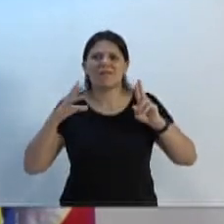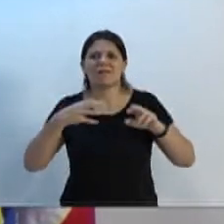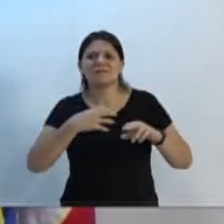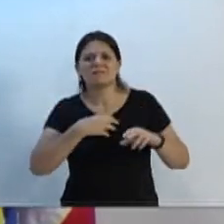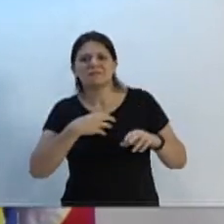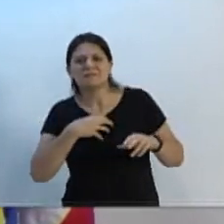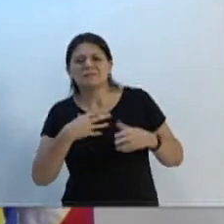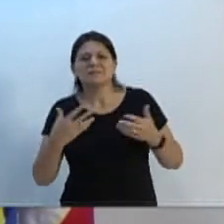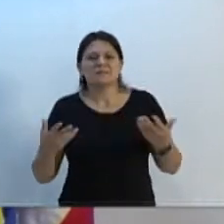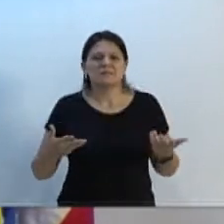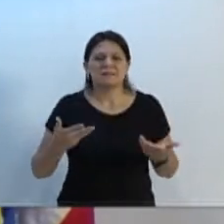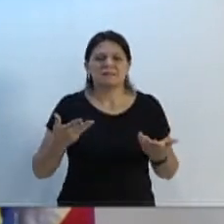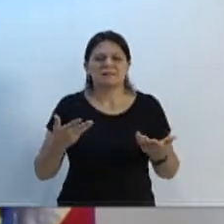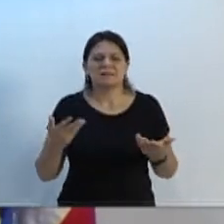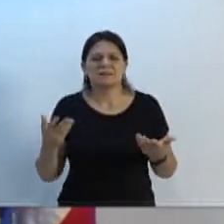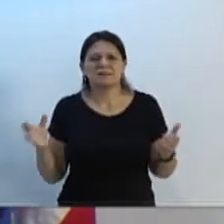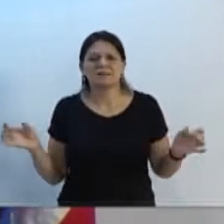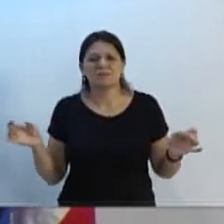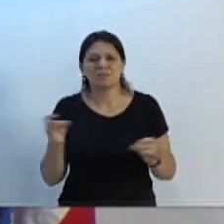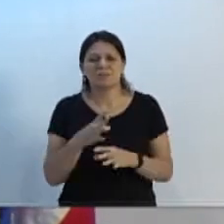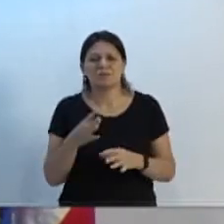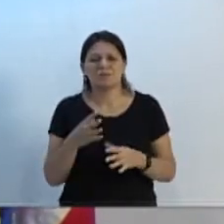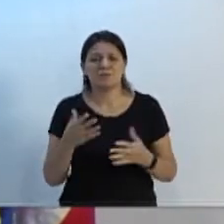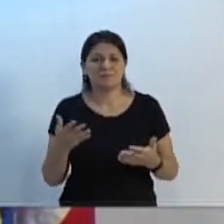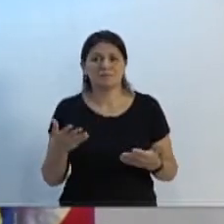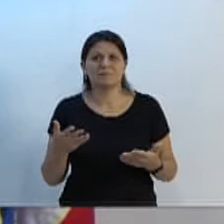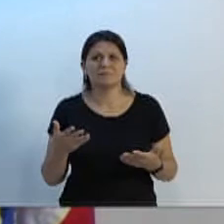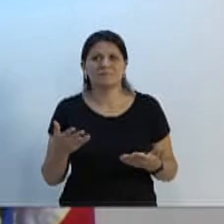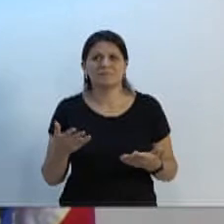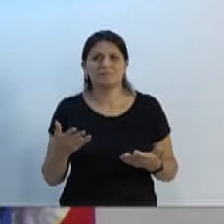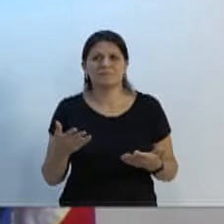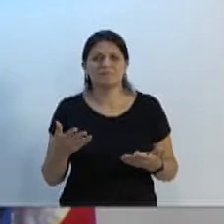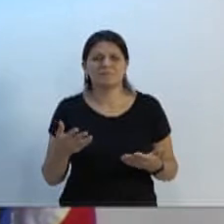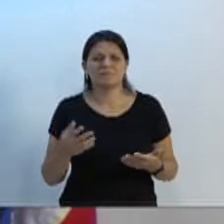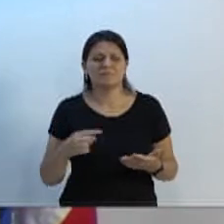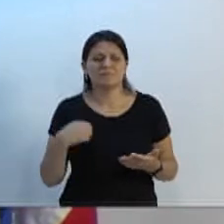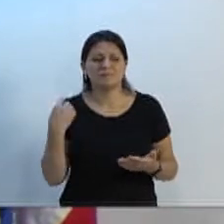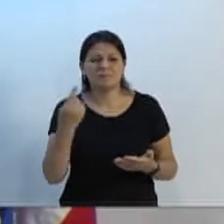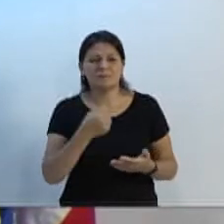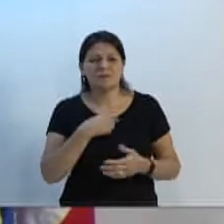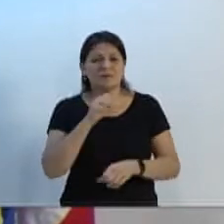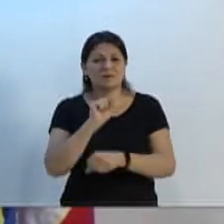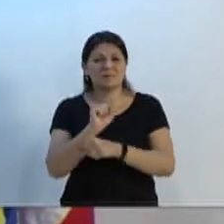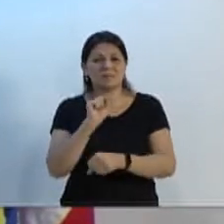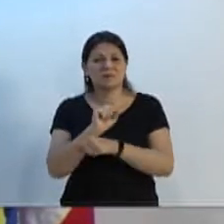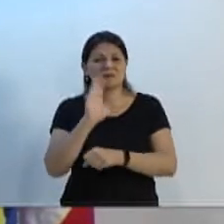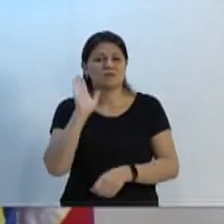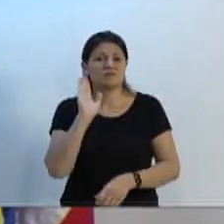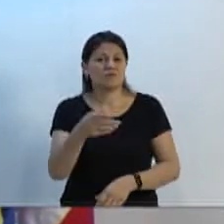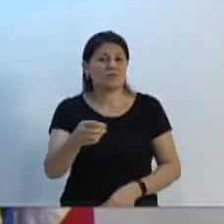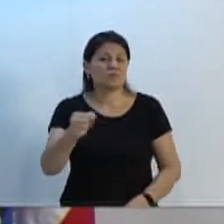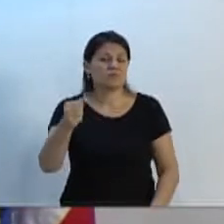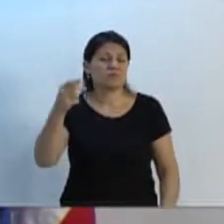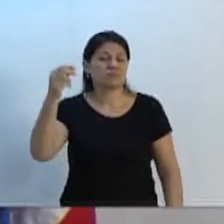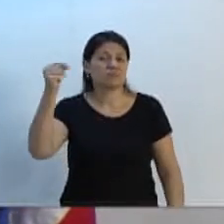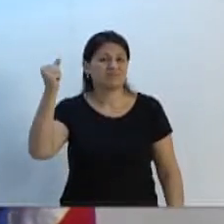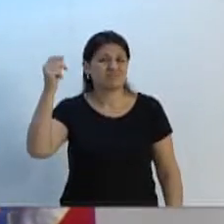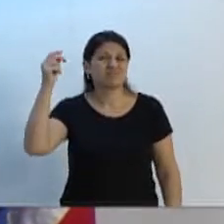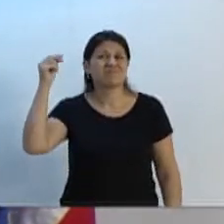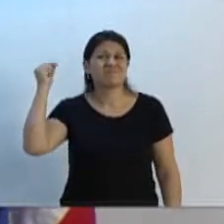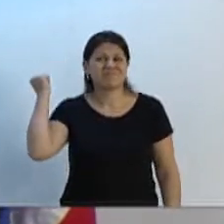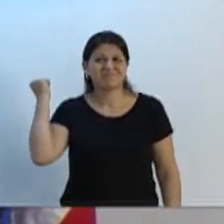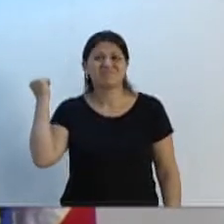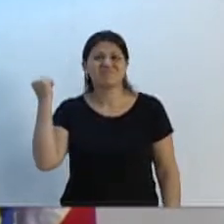da entrega dessa obra que aliás diga-se passagem nós estamos aguardando a bastante tempo isso é um